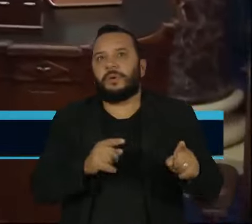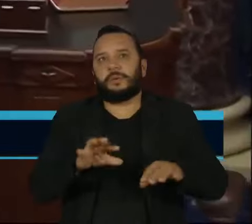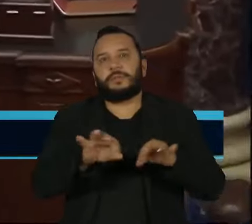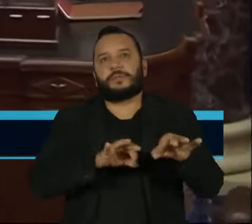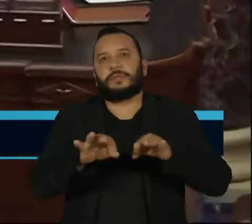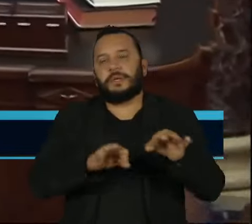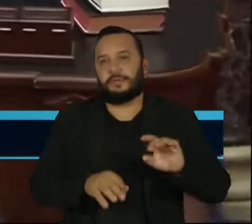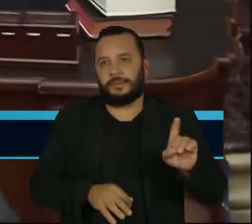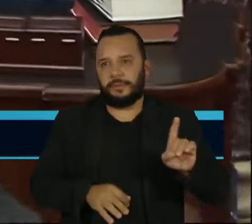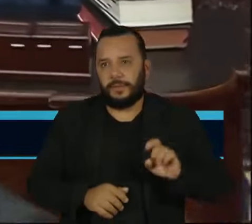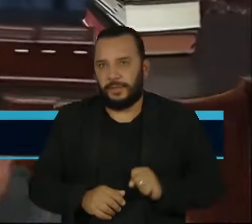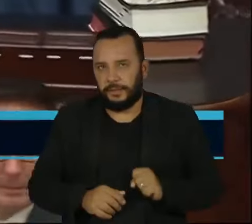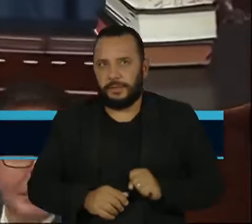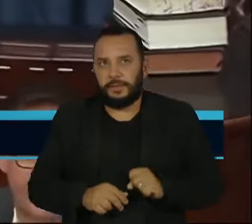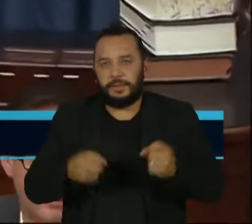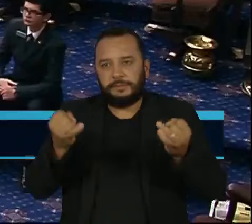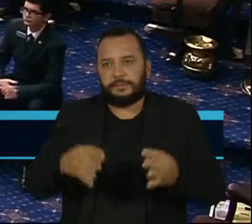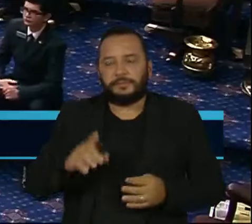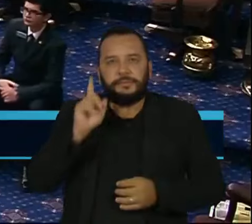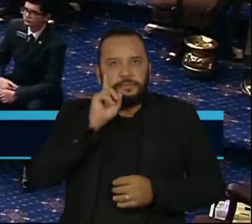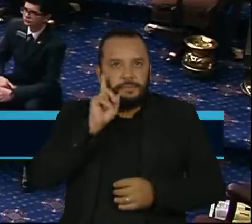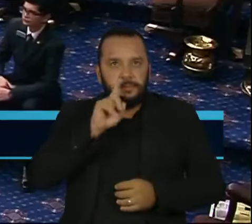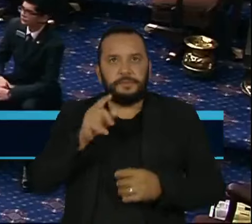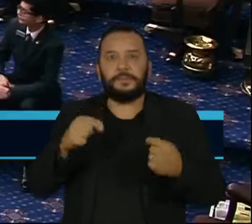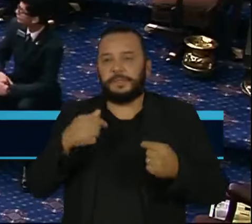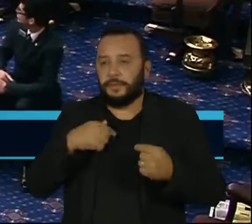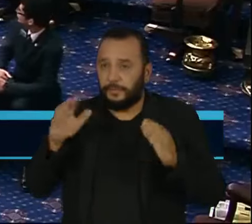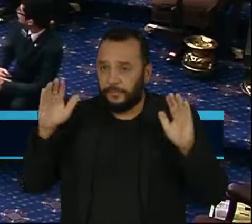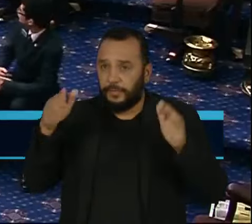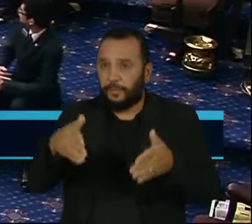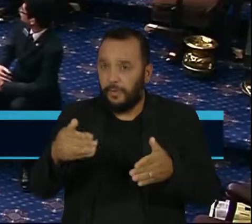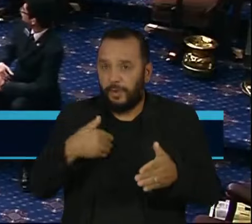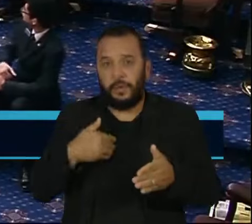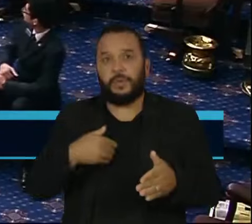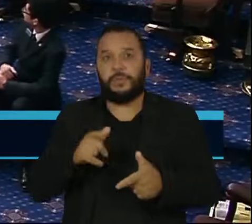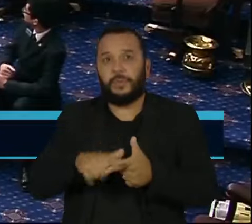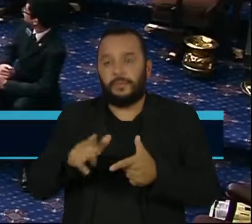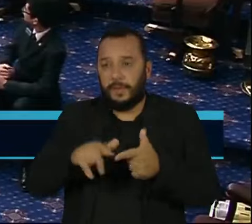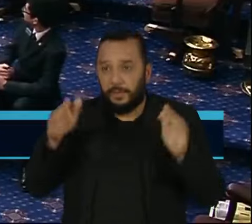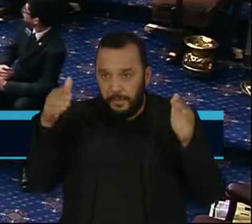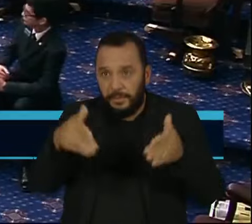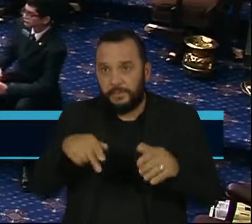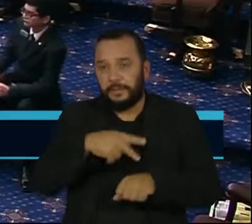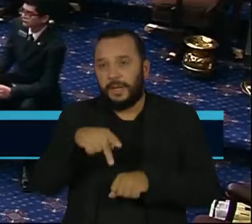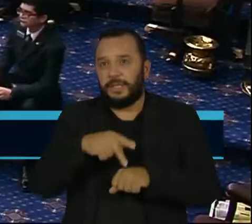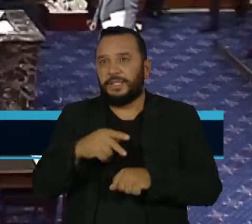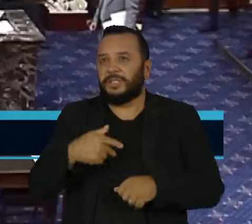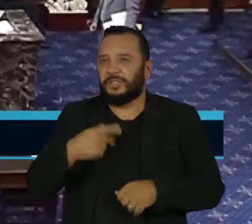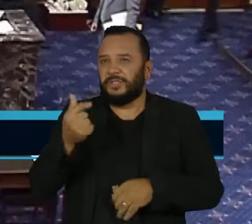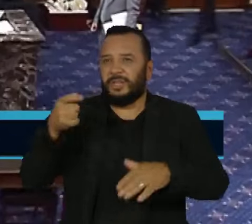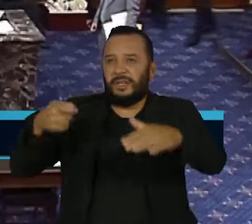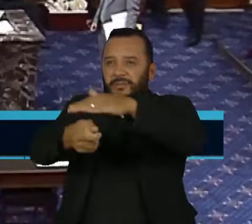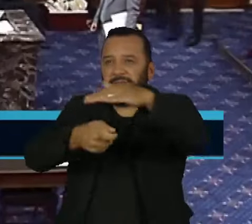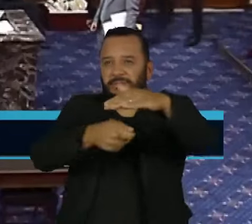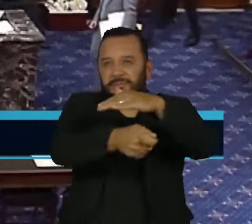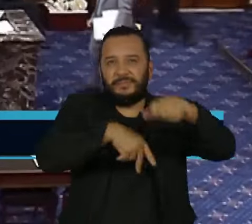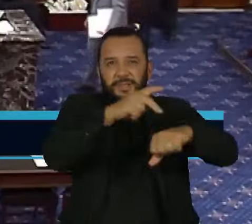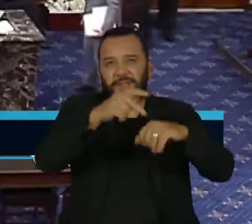Democrata alegando que os Estados Unidos deveriam se concentrar nos próprios problemas antes de enviar mais dinheiro para o